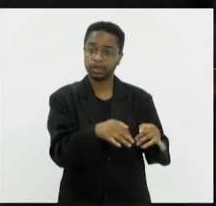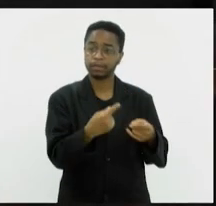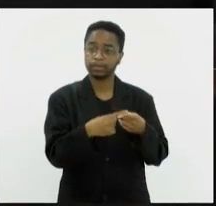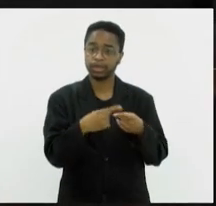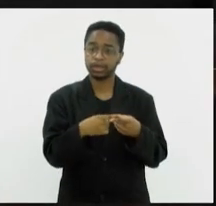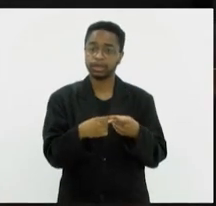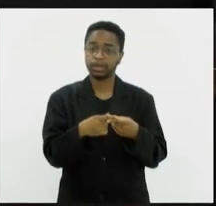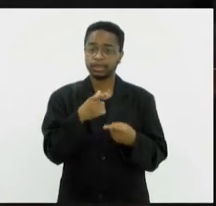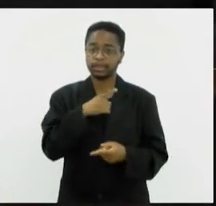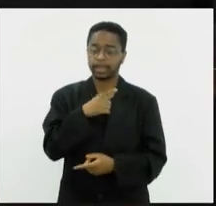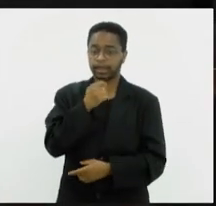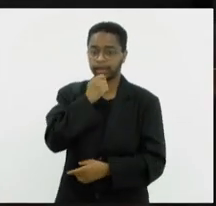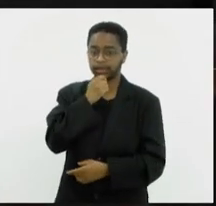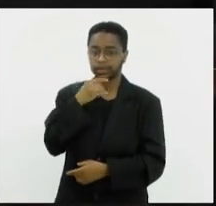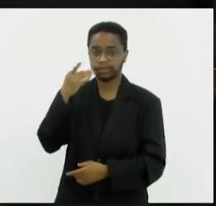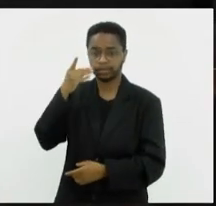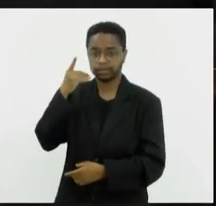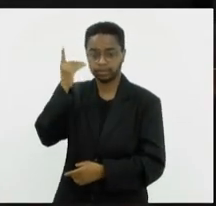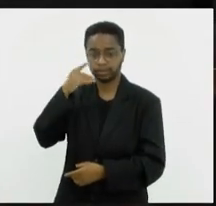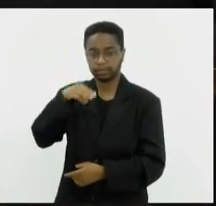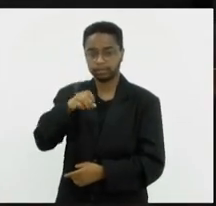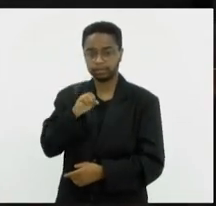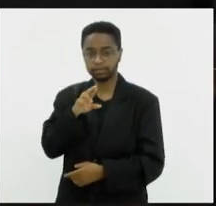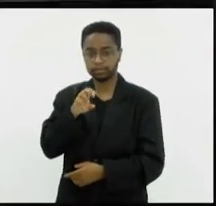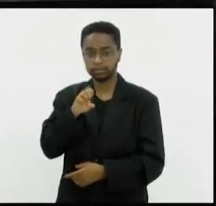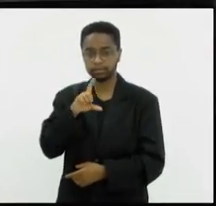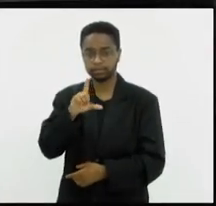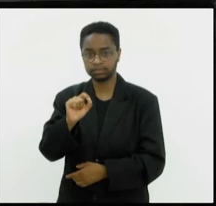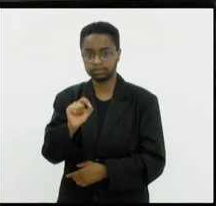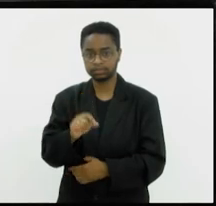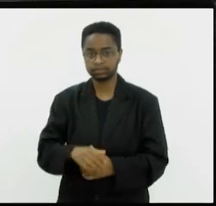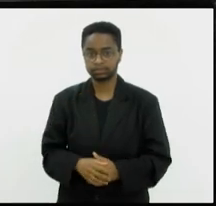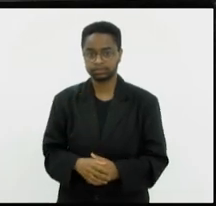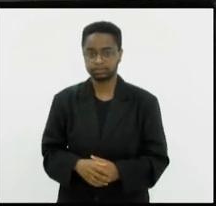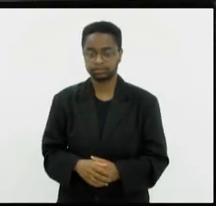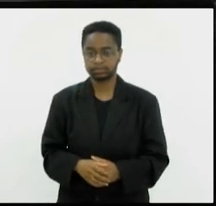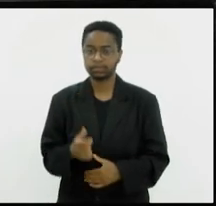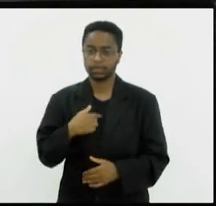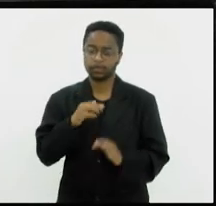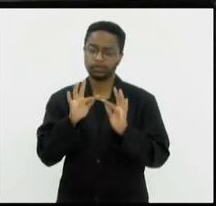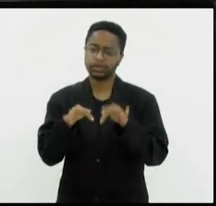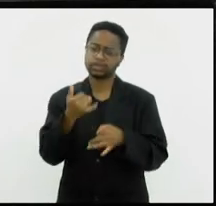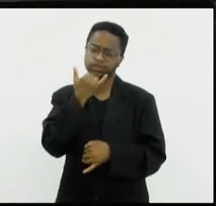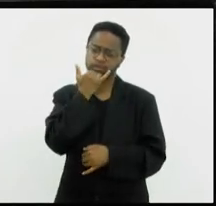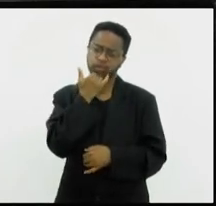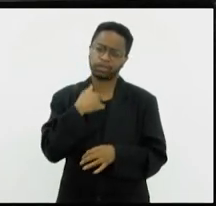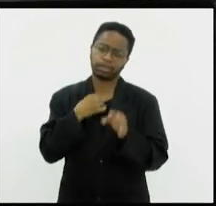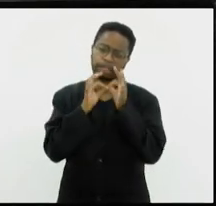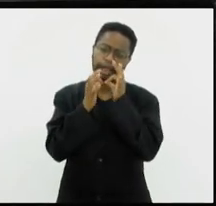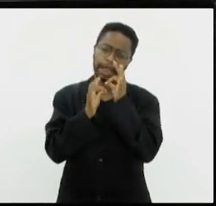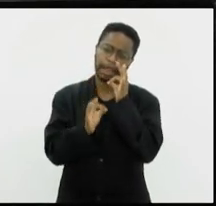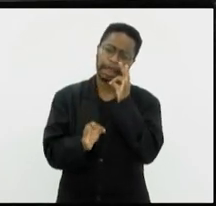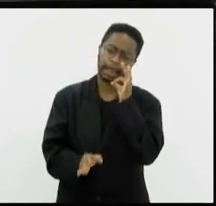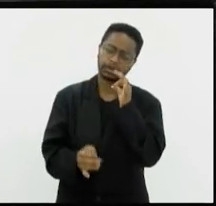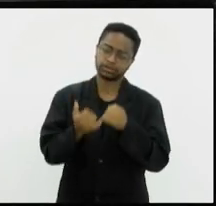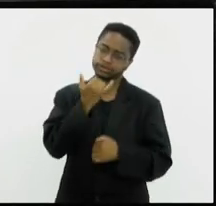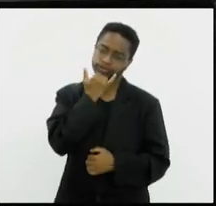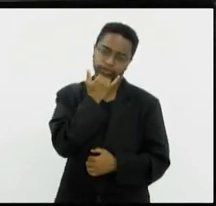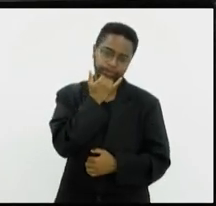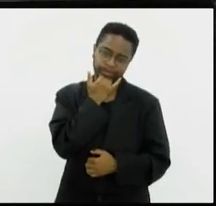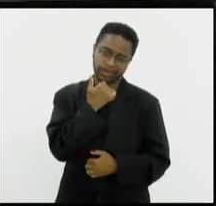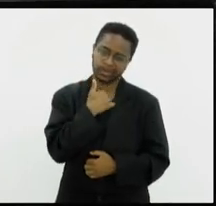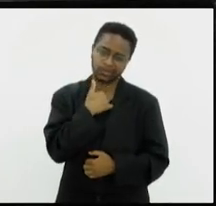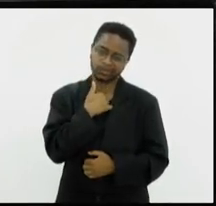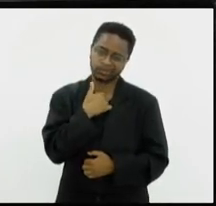ouvir o no Deputado Marcelo Dino por gentileza eu vou terminar senhora Presidente me perdoe eu acabei me eu não ia me estender